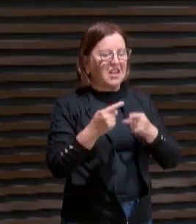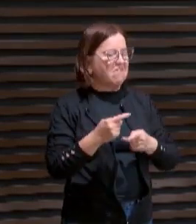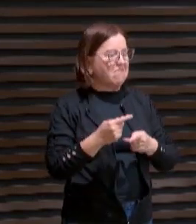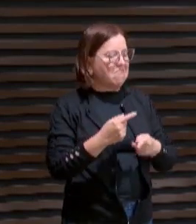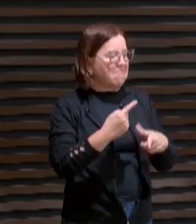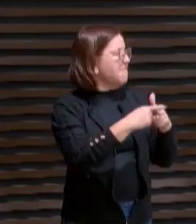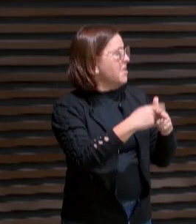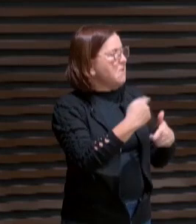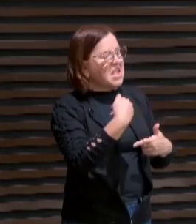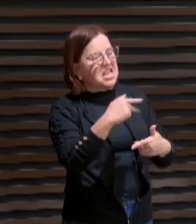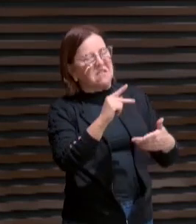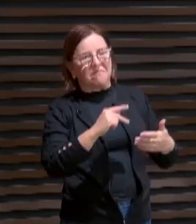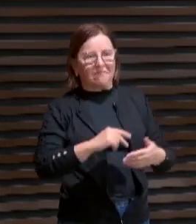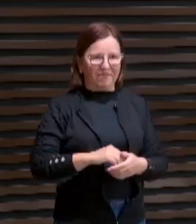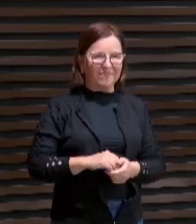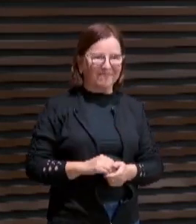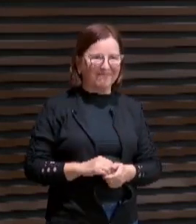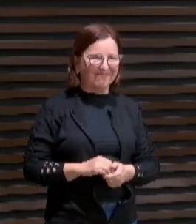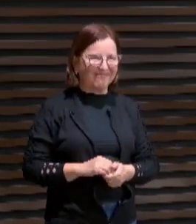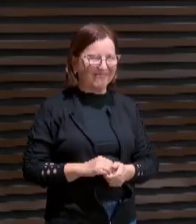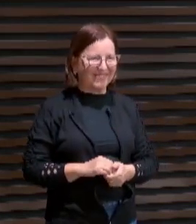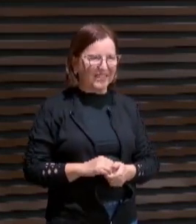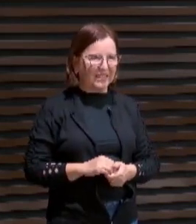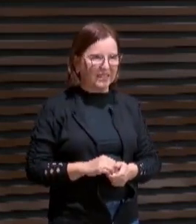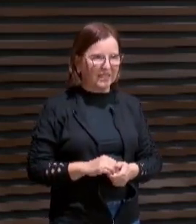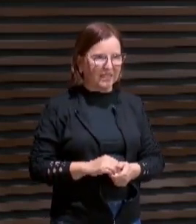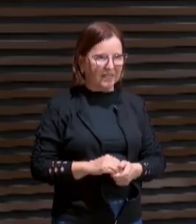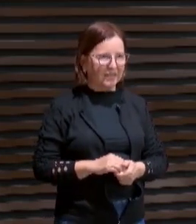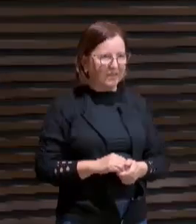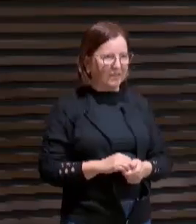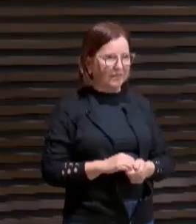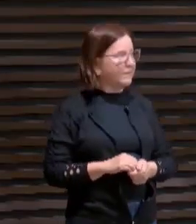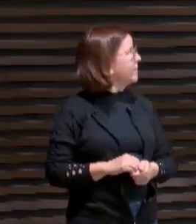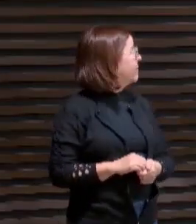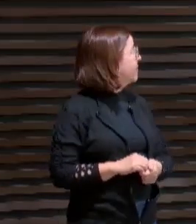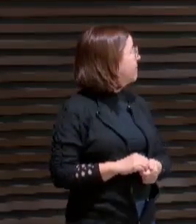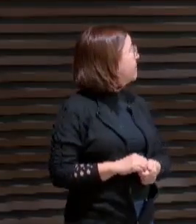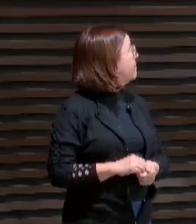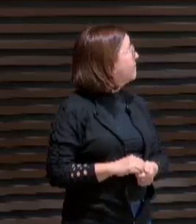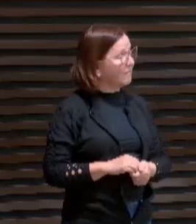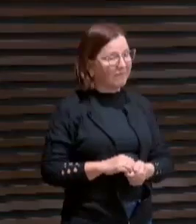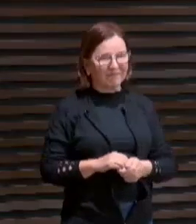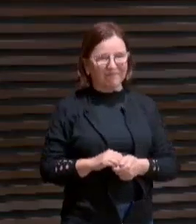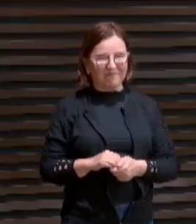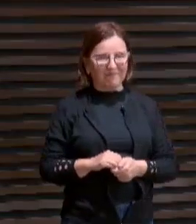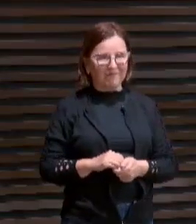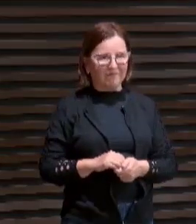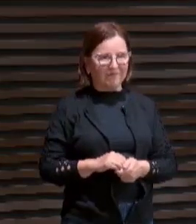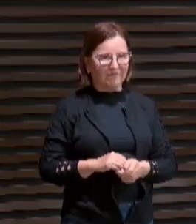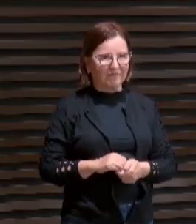Mateus 27, 19. E, estando ele